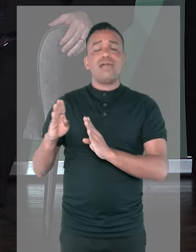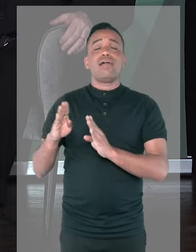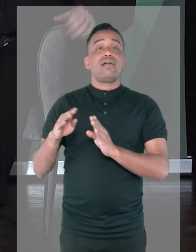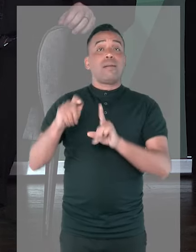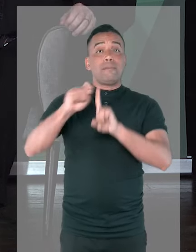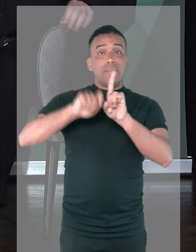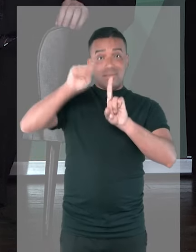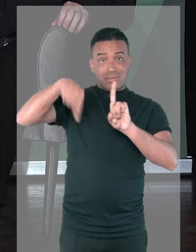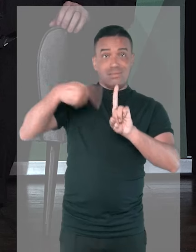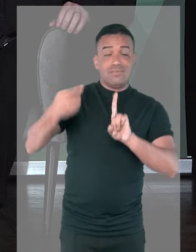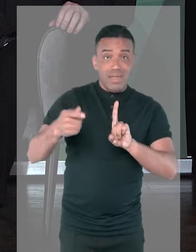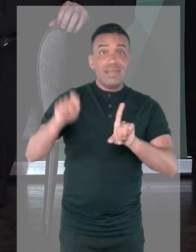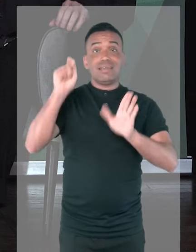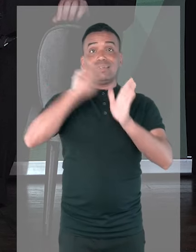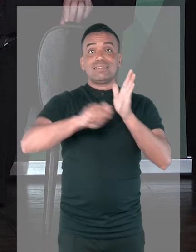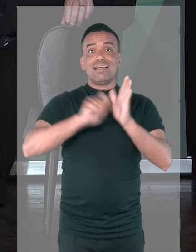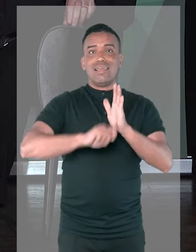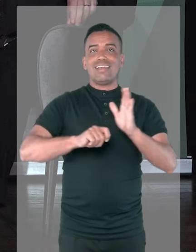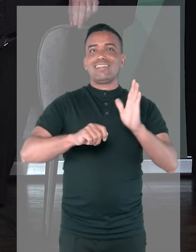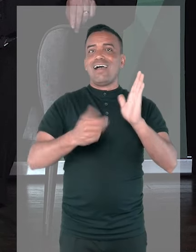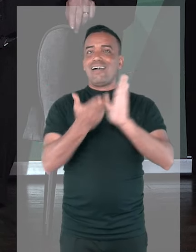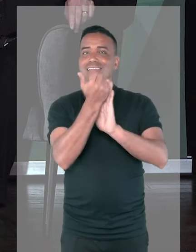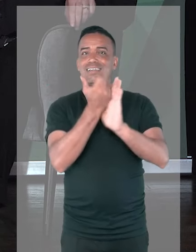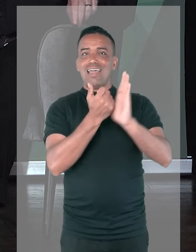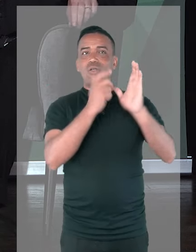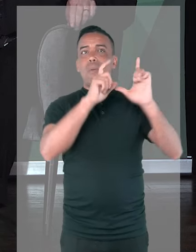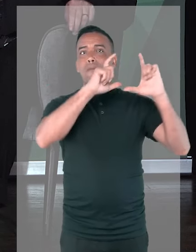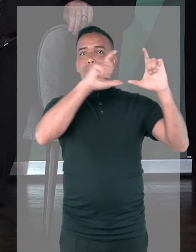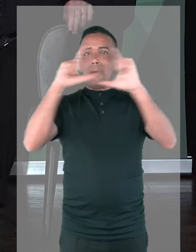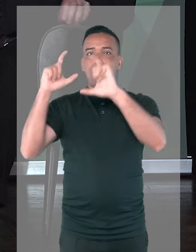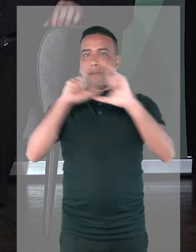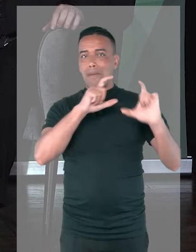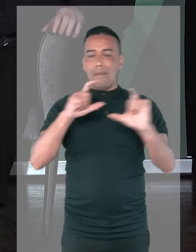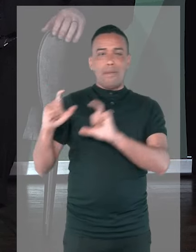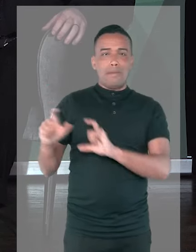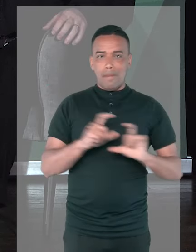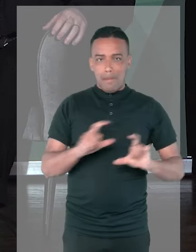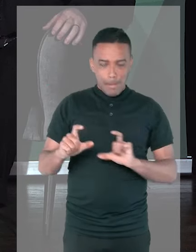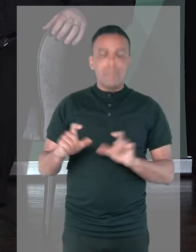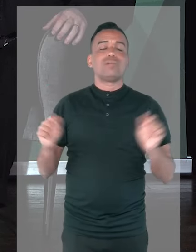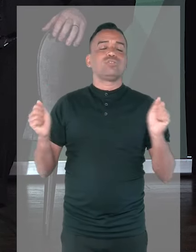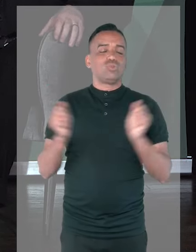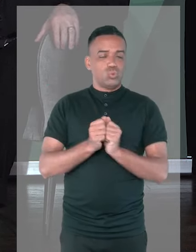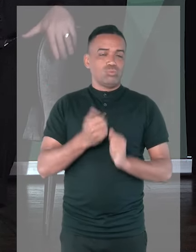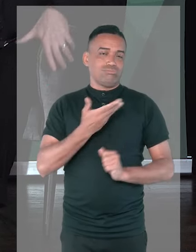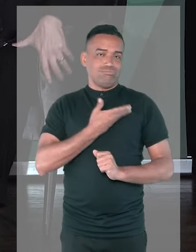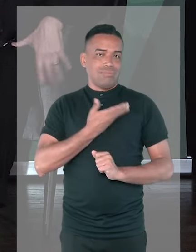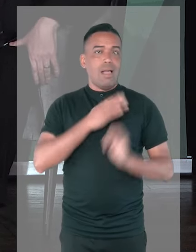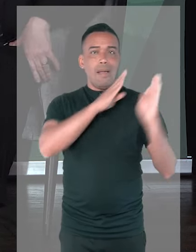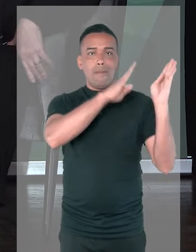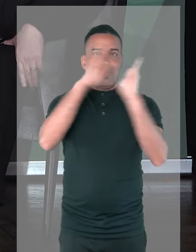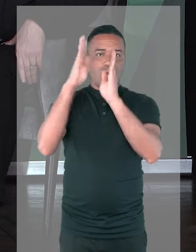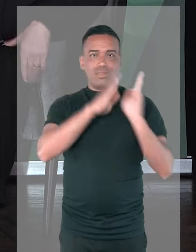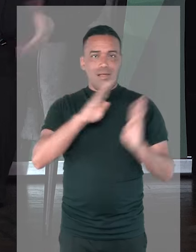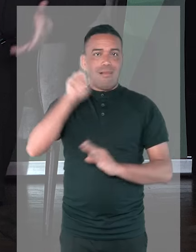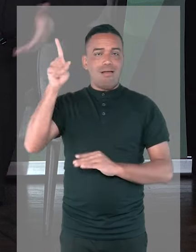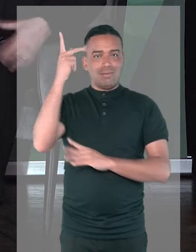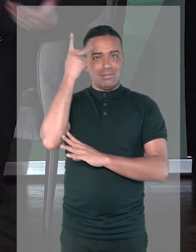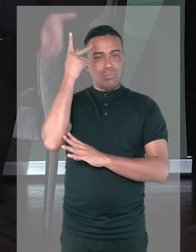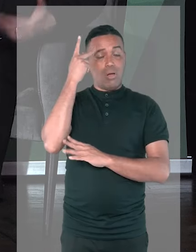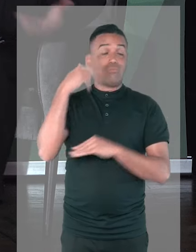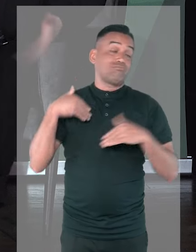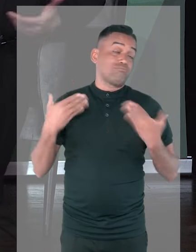sobre escrita de história em quadrinhos, junto com o Fábio Moon, quadrinista muito reconhecido, na Biblioteca de São Paulo. Ou